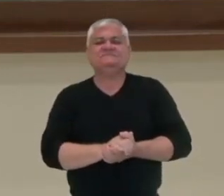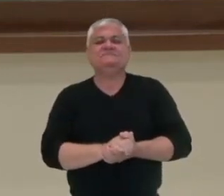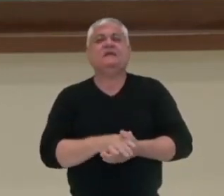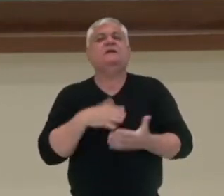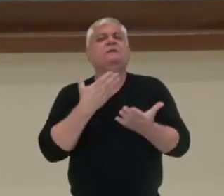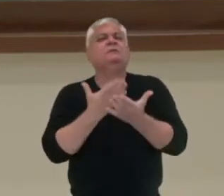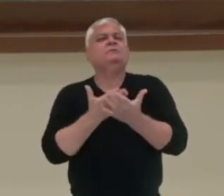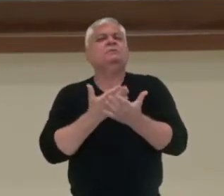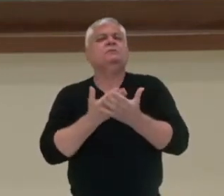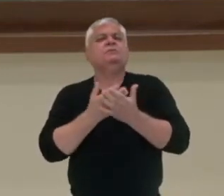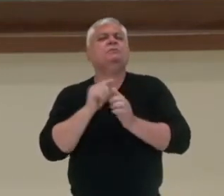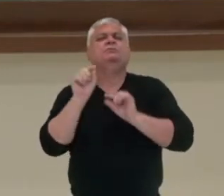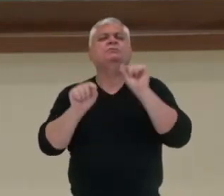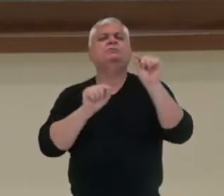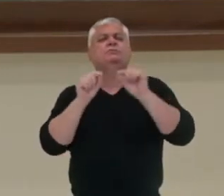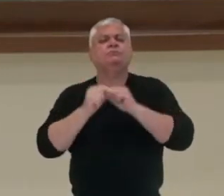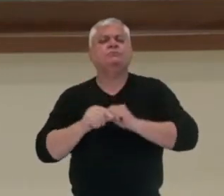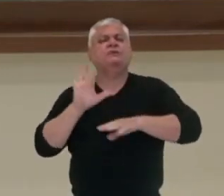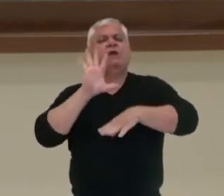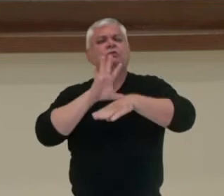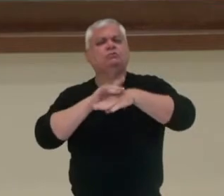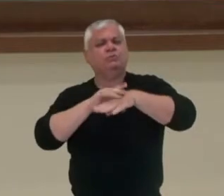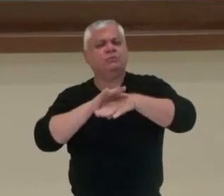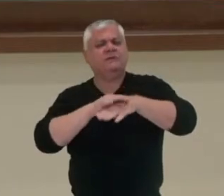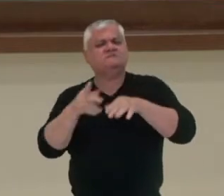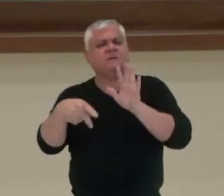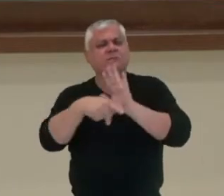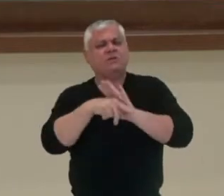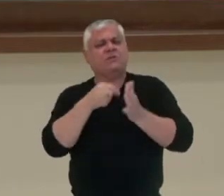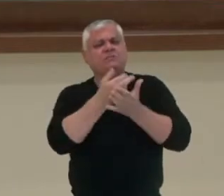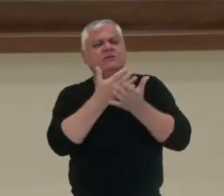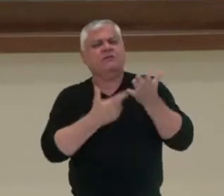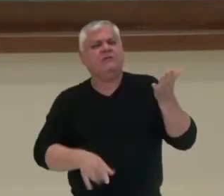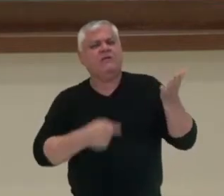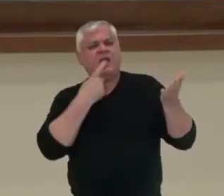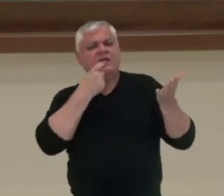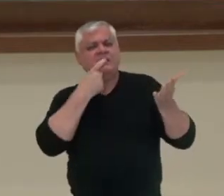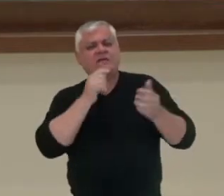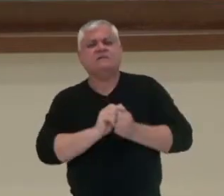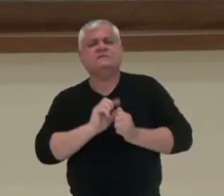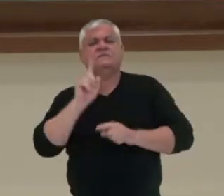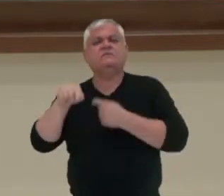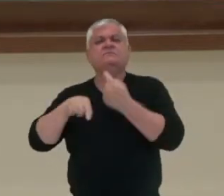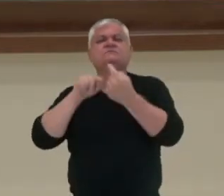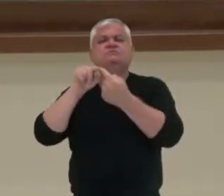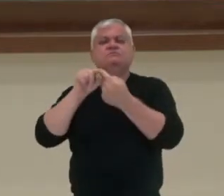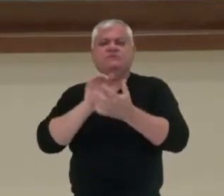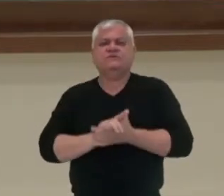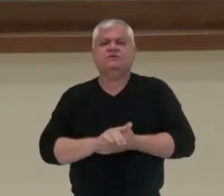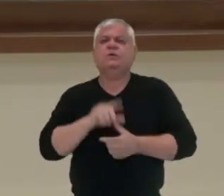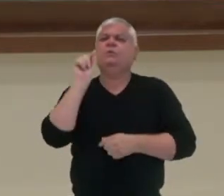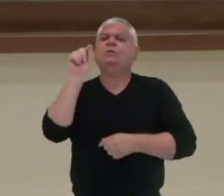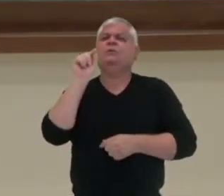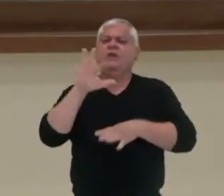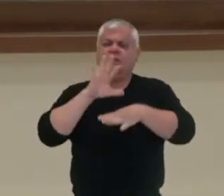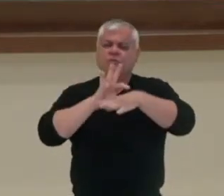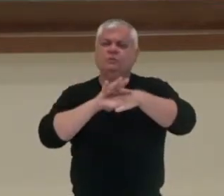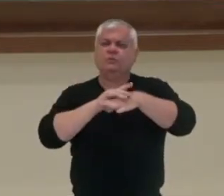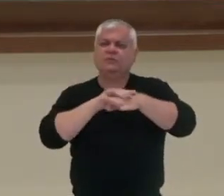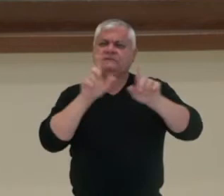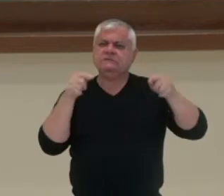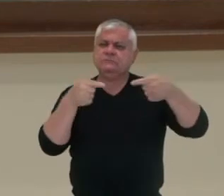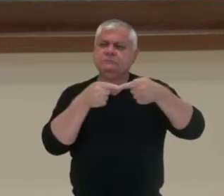Nessa aula, nós vamos falar sobre algumas doenças do sangue. Quais são os nossos objetivos, então? O que são as doenças